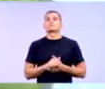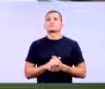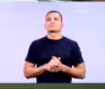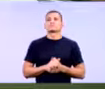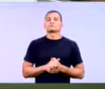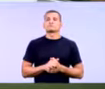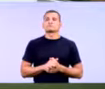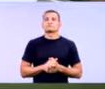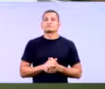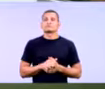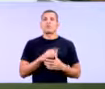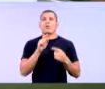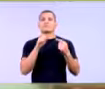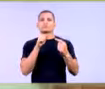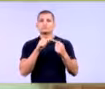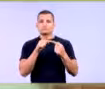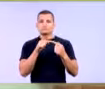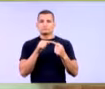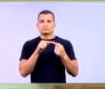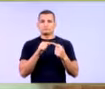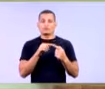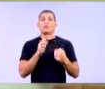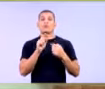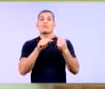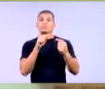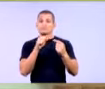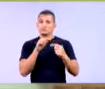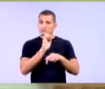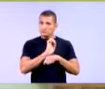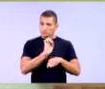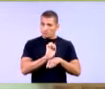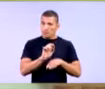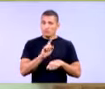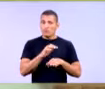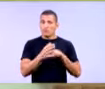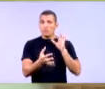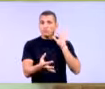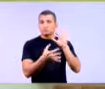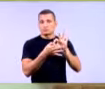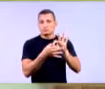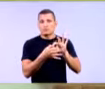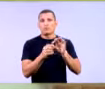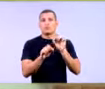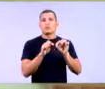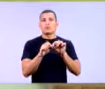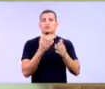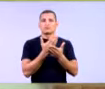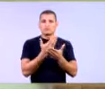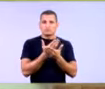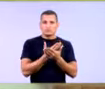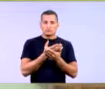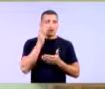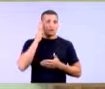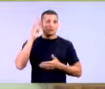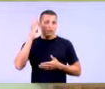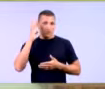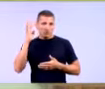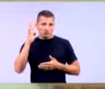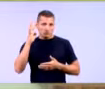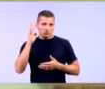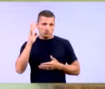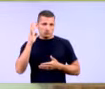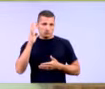Ariadne? A finalidade do estágio é poder contextualizar os estudos teóricos